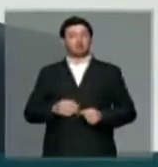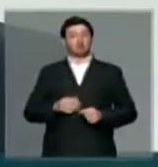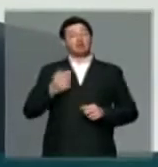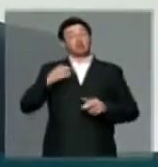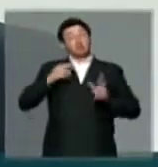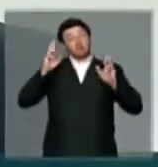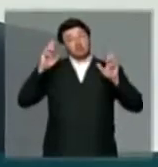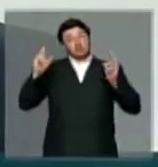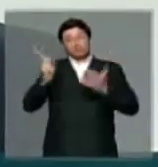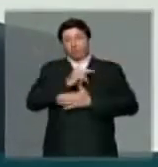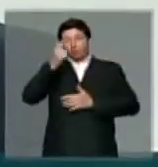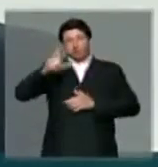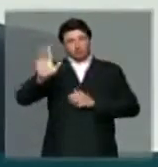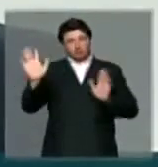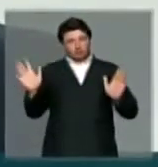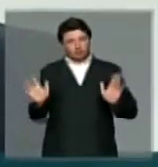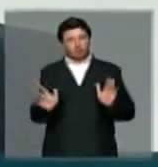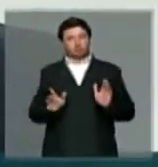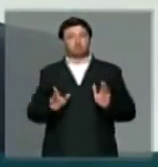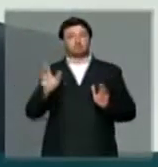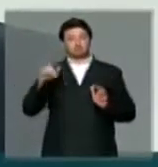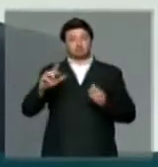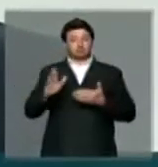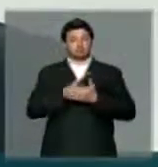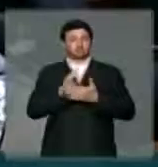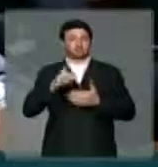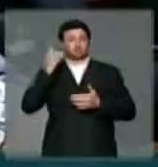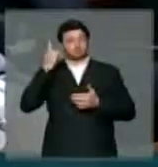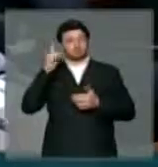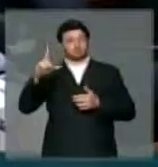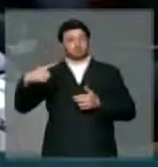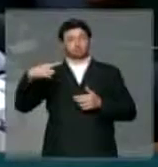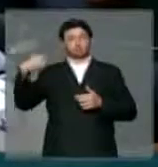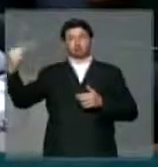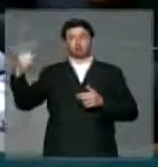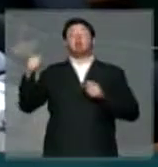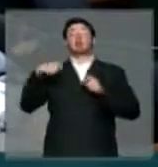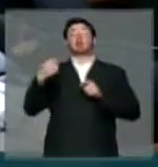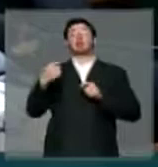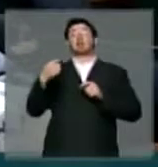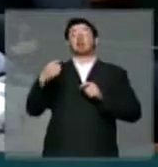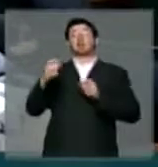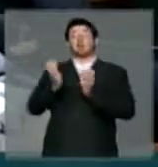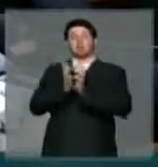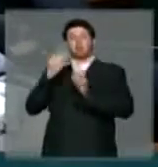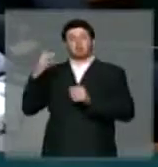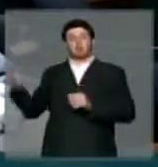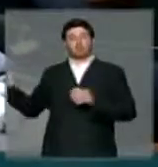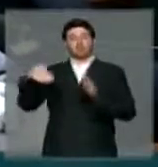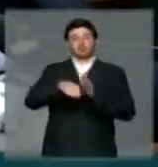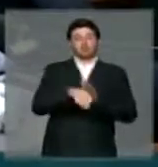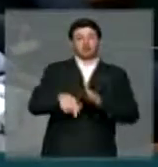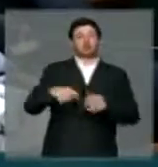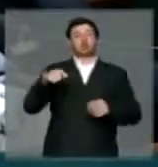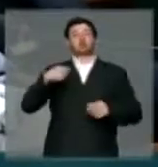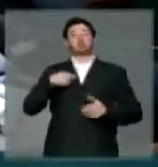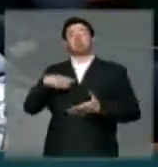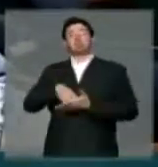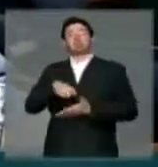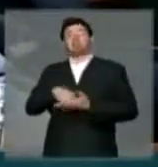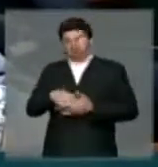que não possa existir ainda, são deputados que são designados por suas bancadas para vir para essa comissão, se sentem